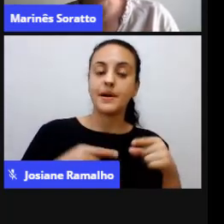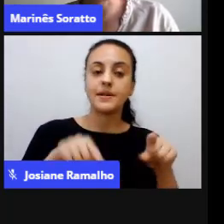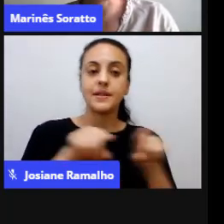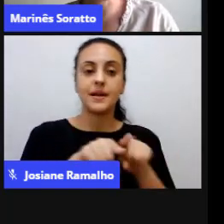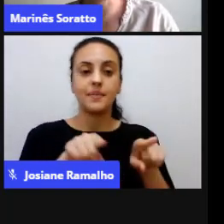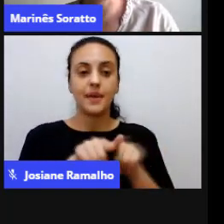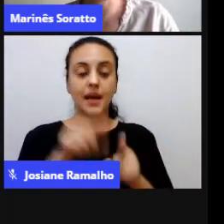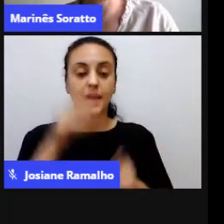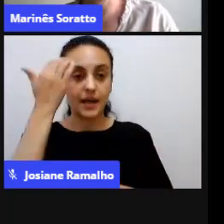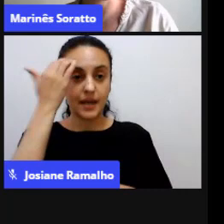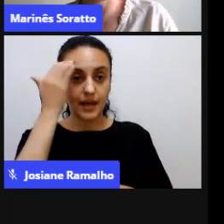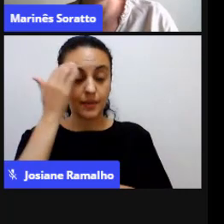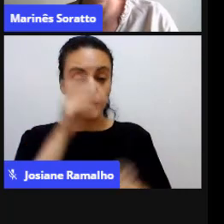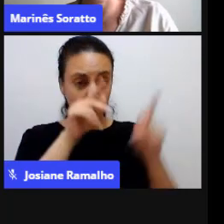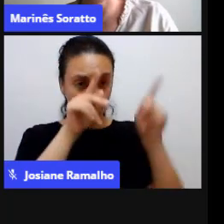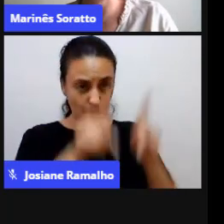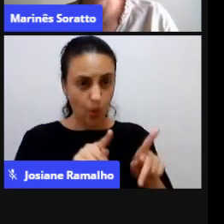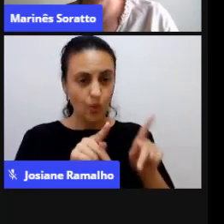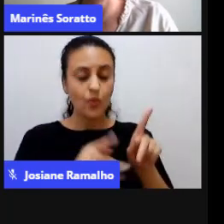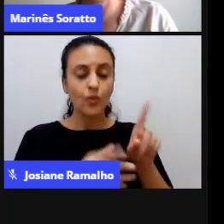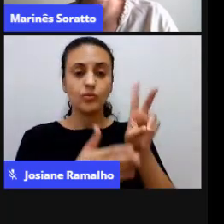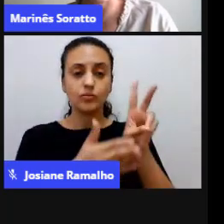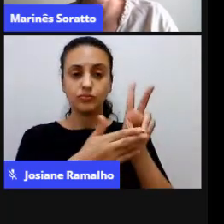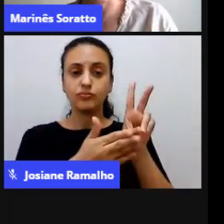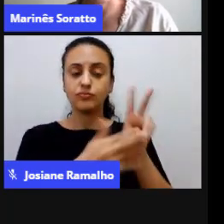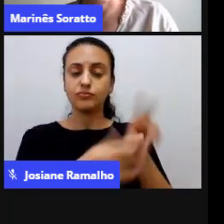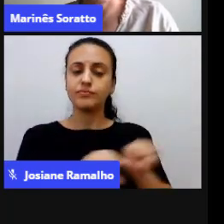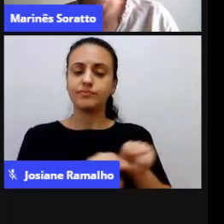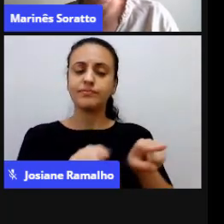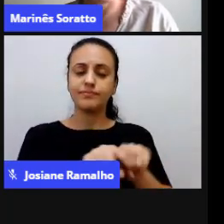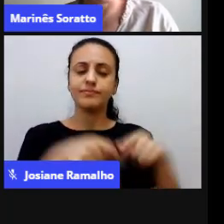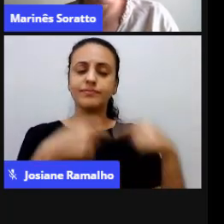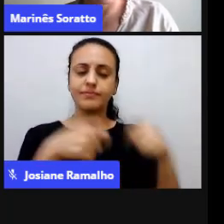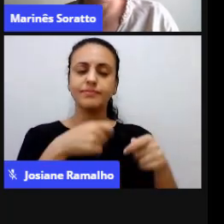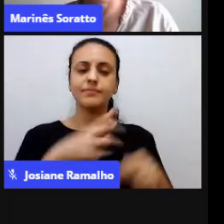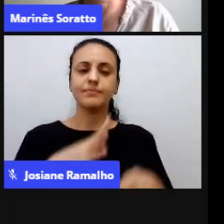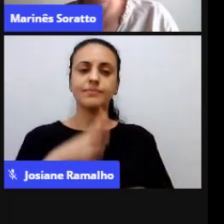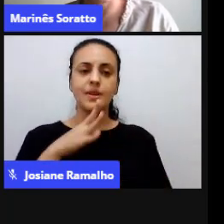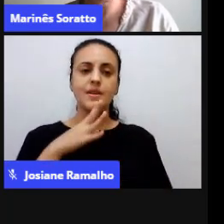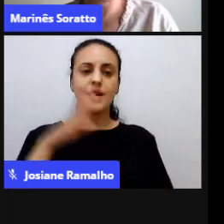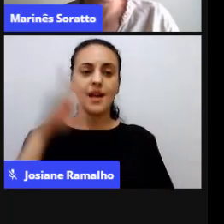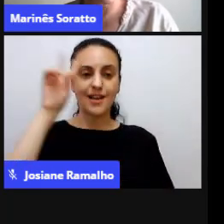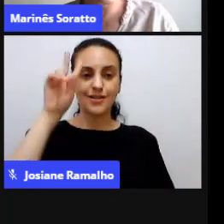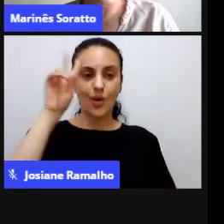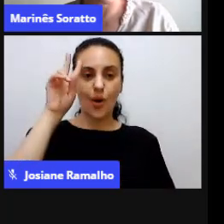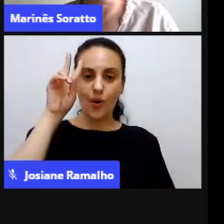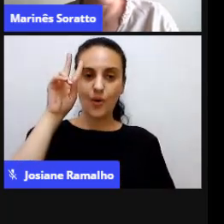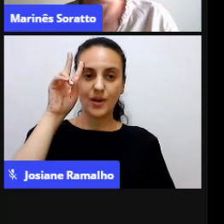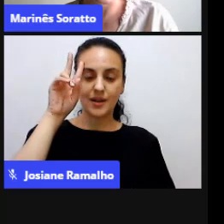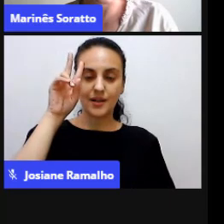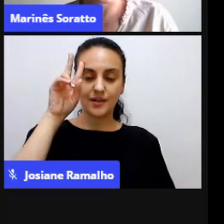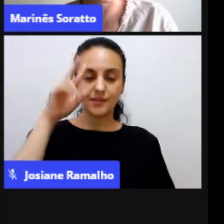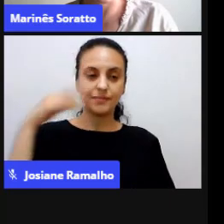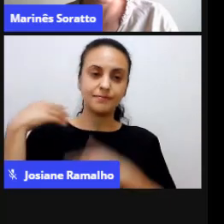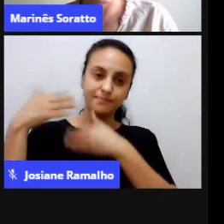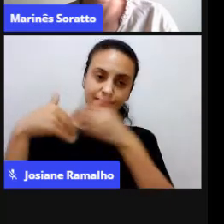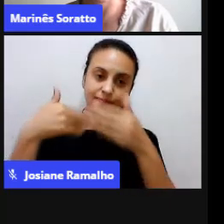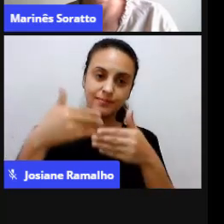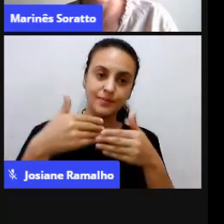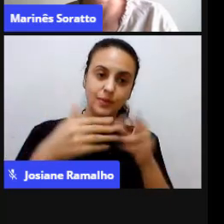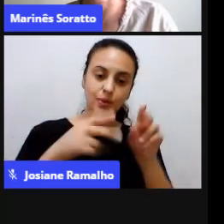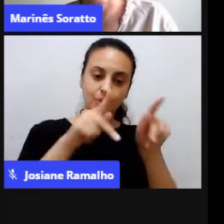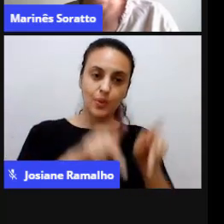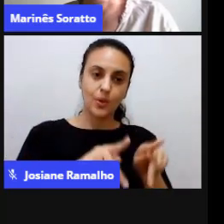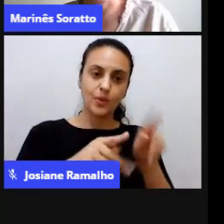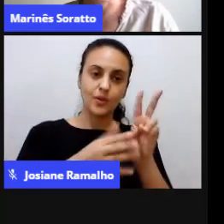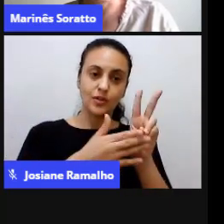os povos indígenas também precisam conhecer sua história. Por quê? Porque eles também passaram pelo mesmo processo de escolarização